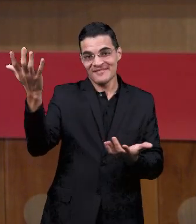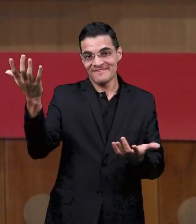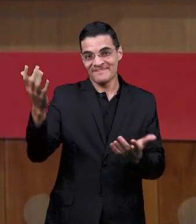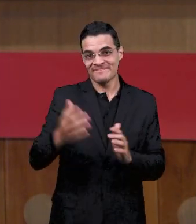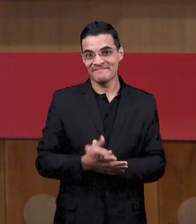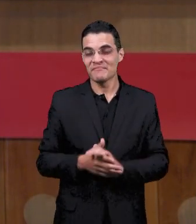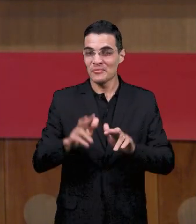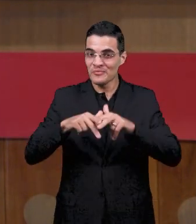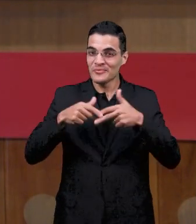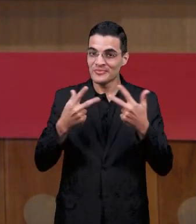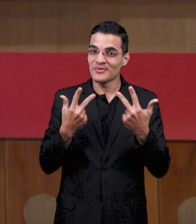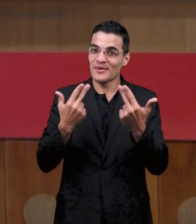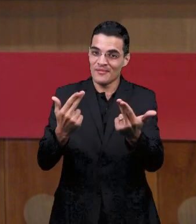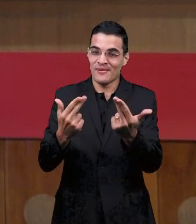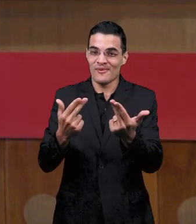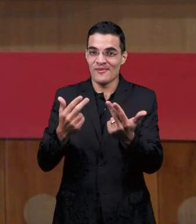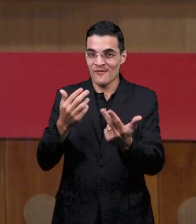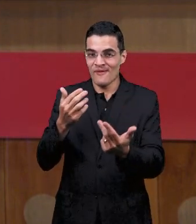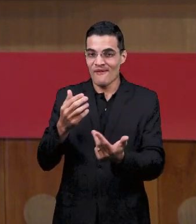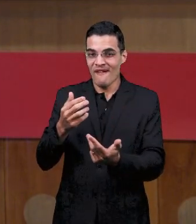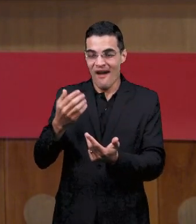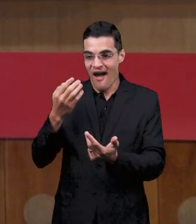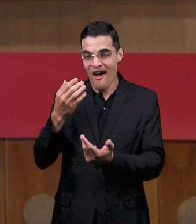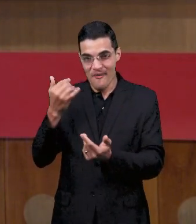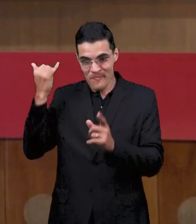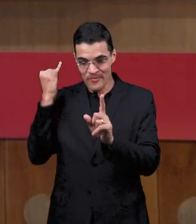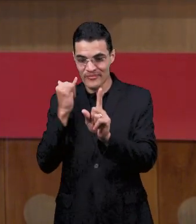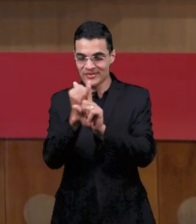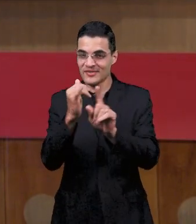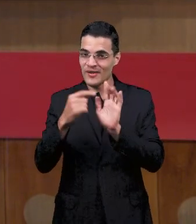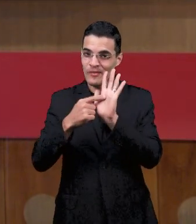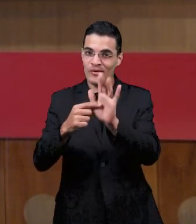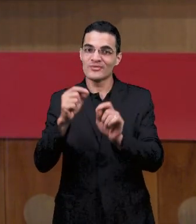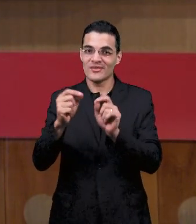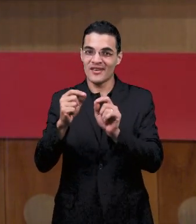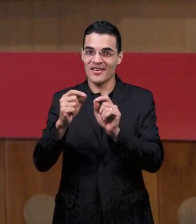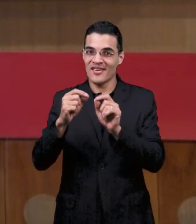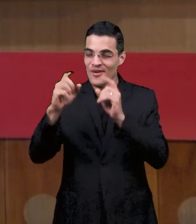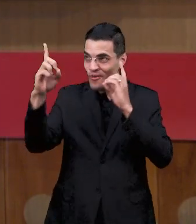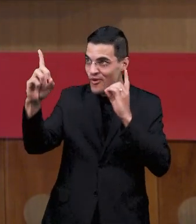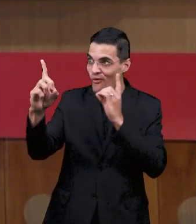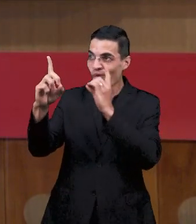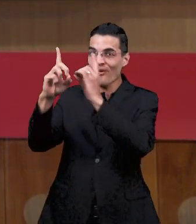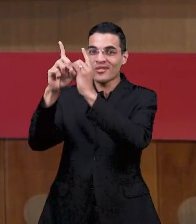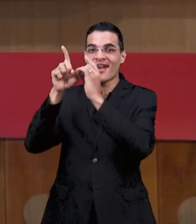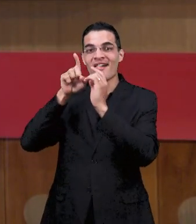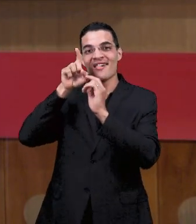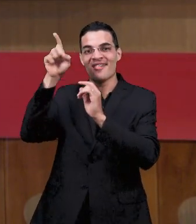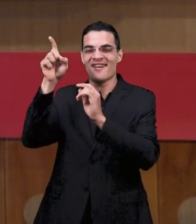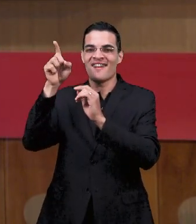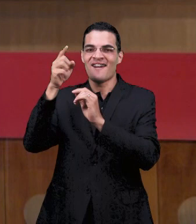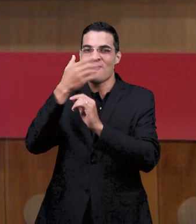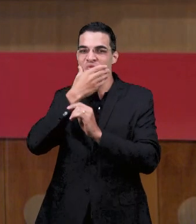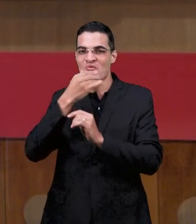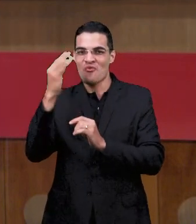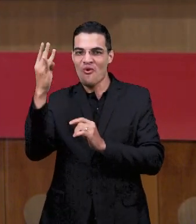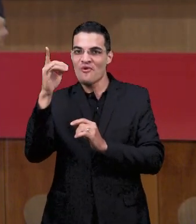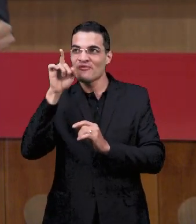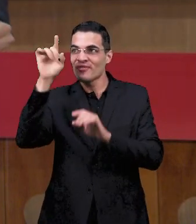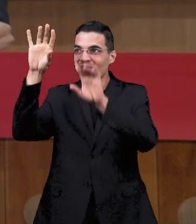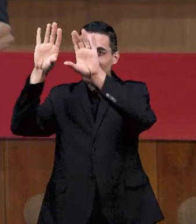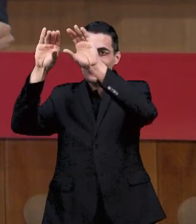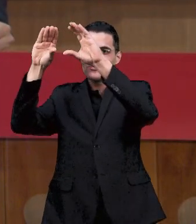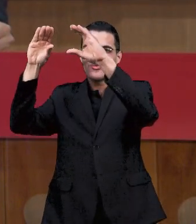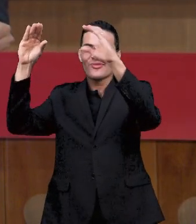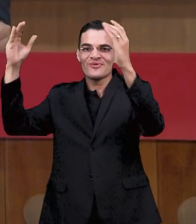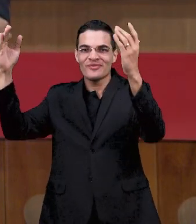vai se revelar a Jesus. Ela vai se encontrar com o seu noivo nas nuvens, com poder e grande glória. Saia o noivo